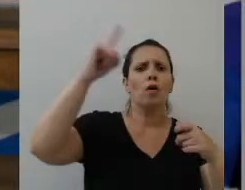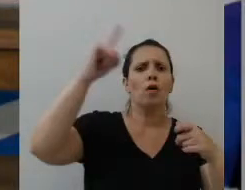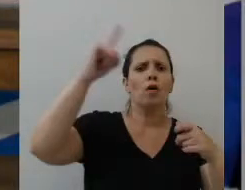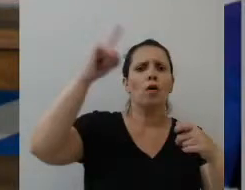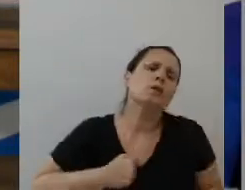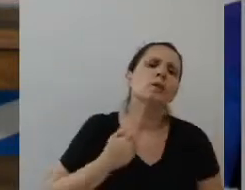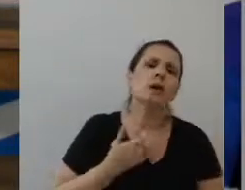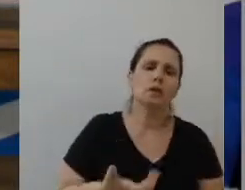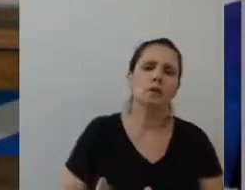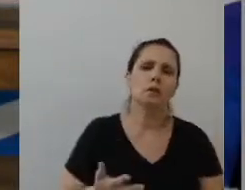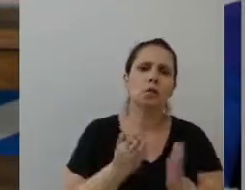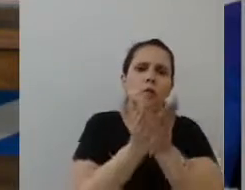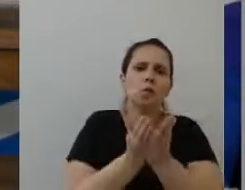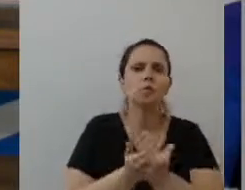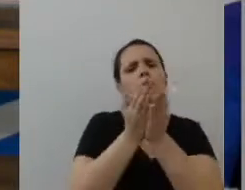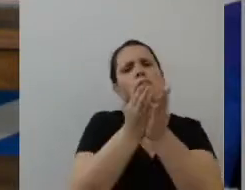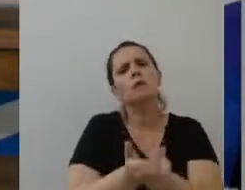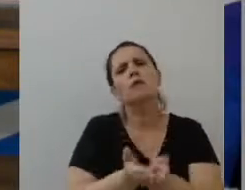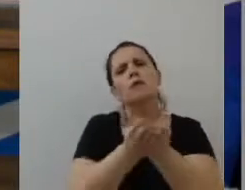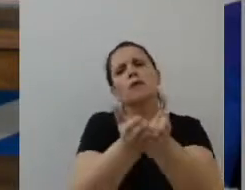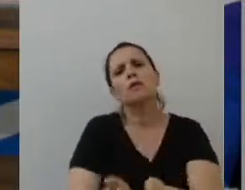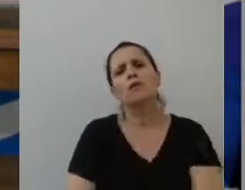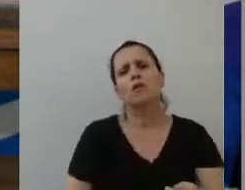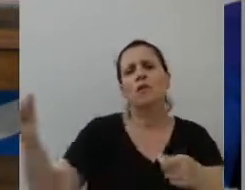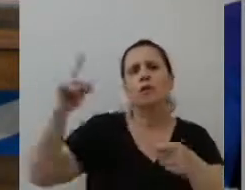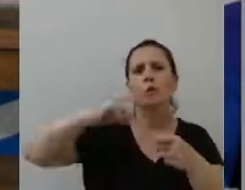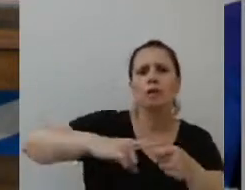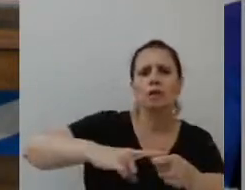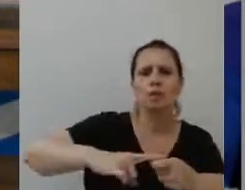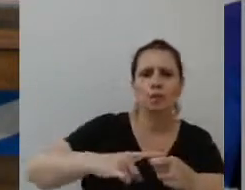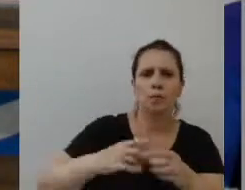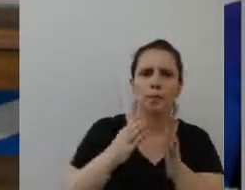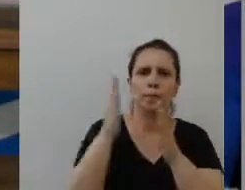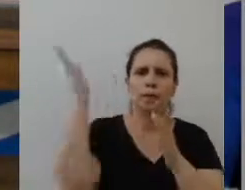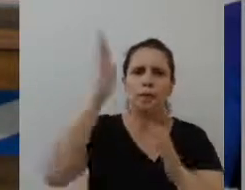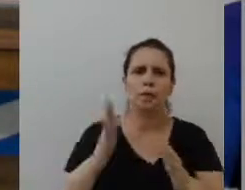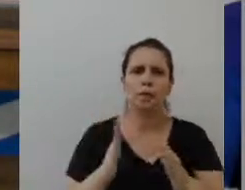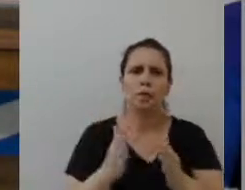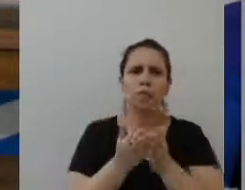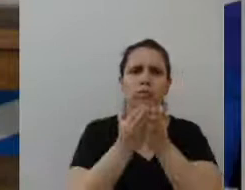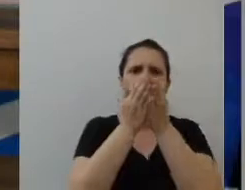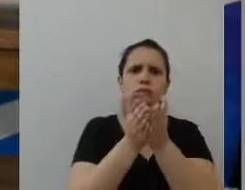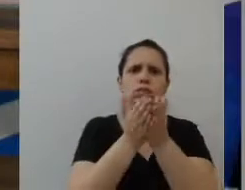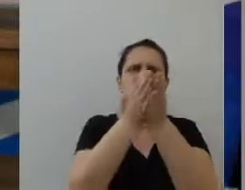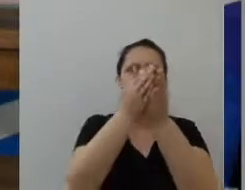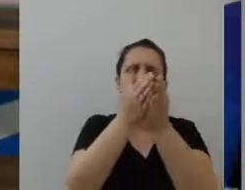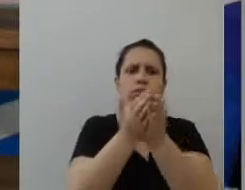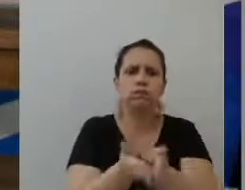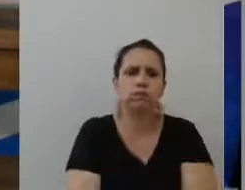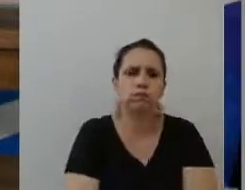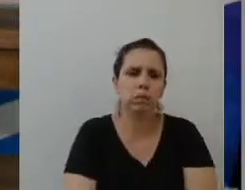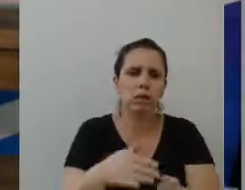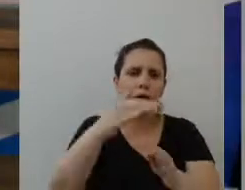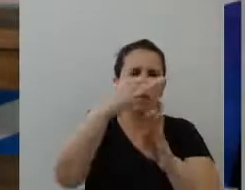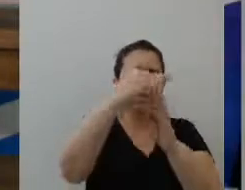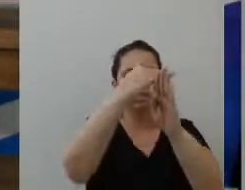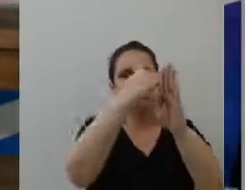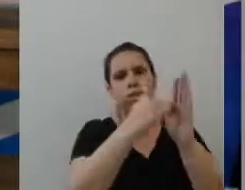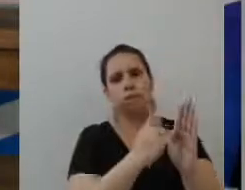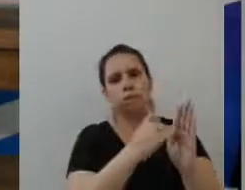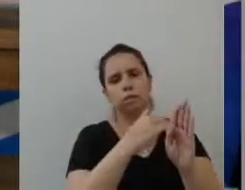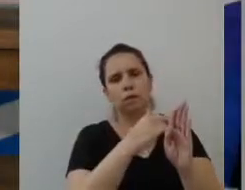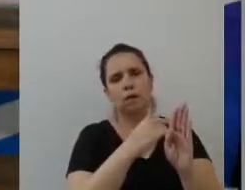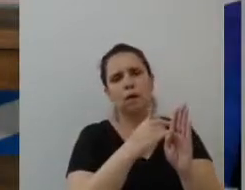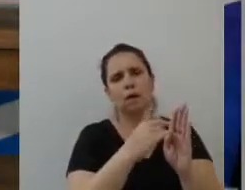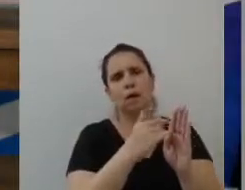Interessante é que o navio que ele está vindo de Portugal para o Brasil afunda, naufraga, né, no litoral do Maranhão, tá? E aí o final da história não é